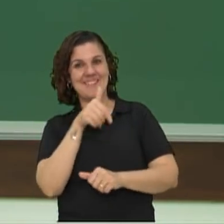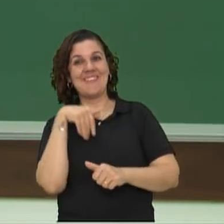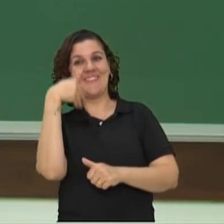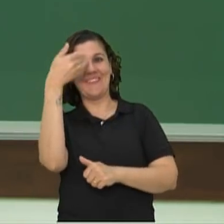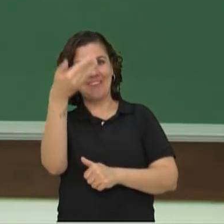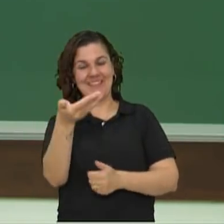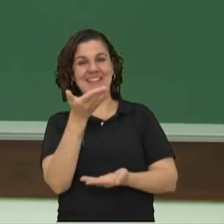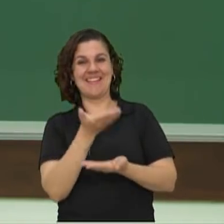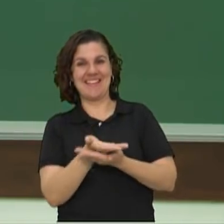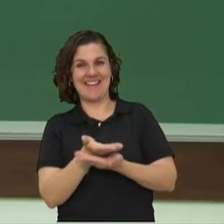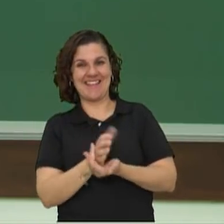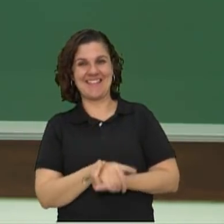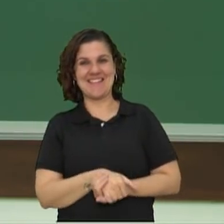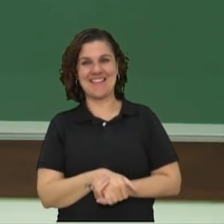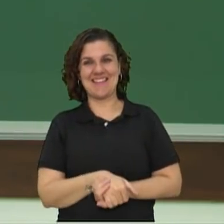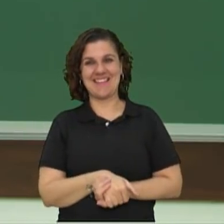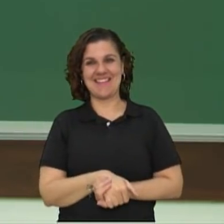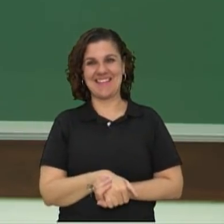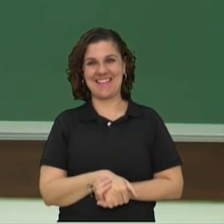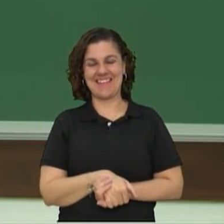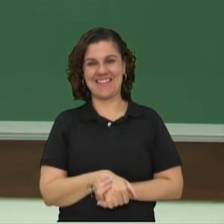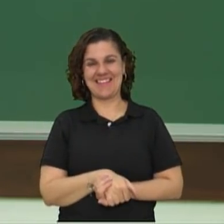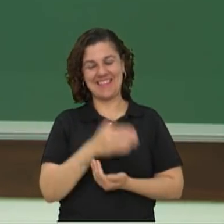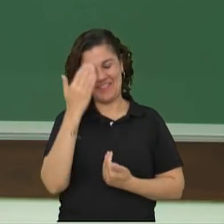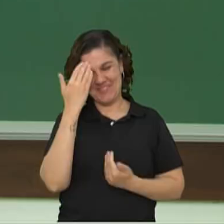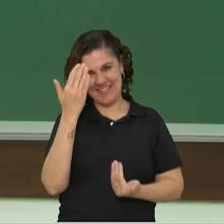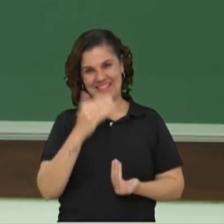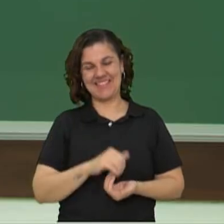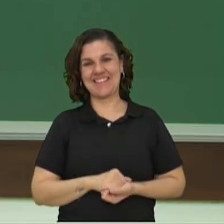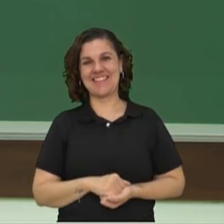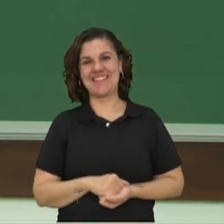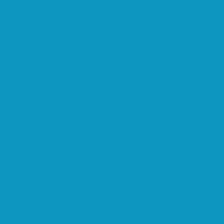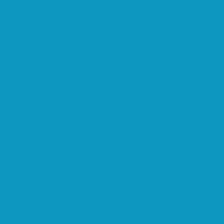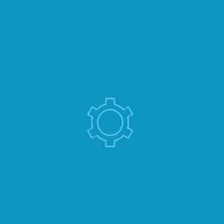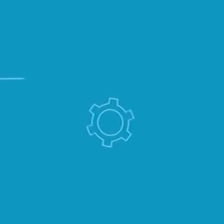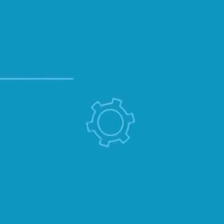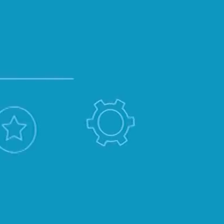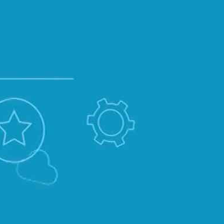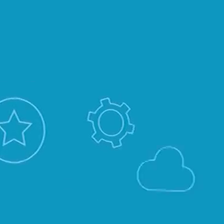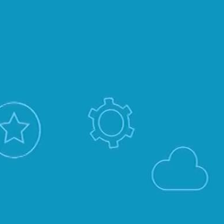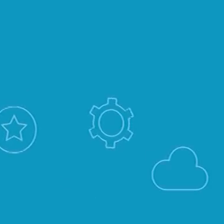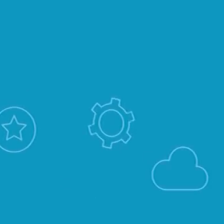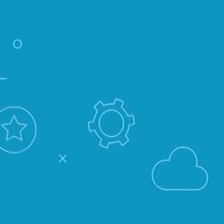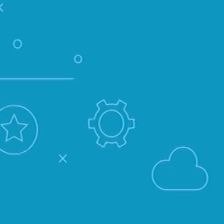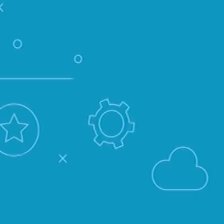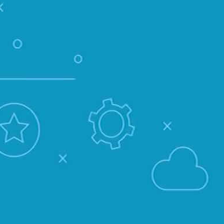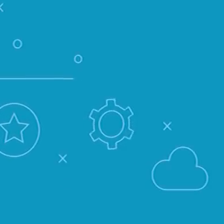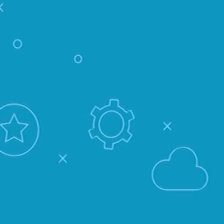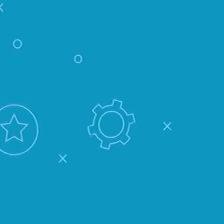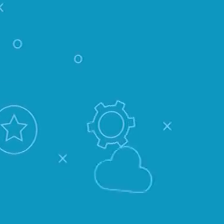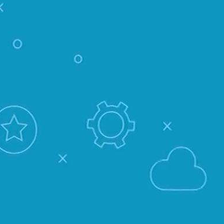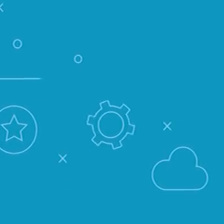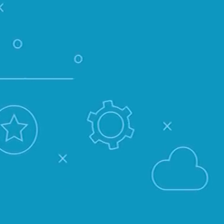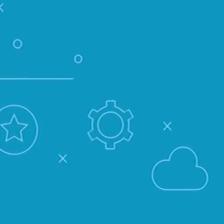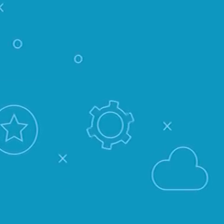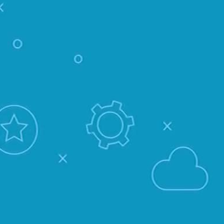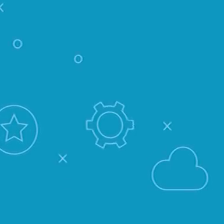numa aula, na próxima aula que vem. Bom?